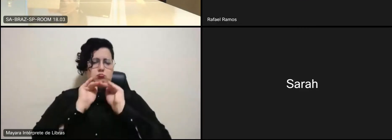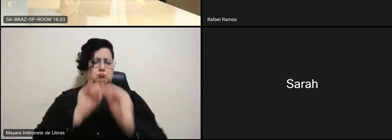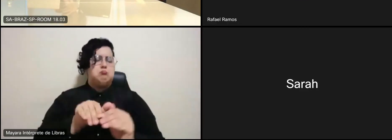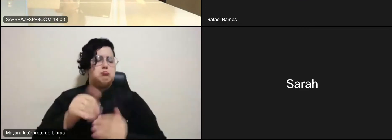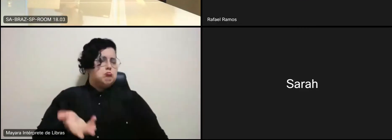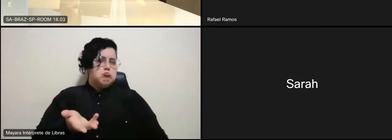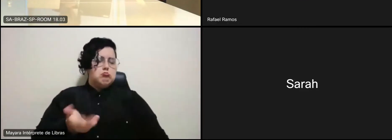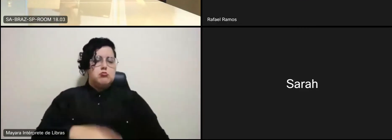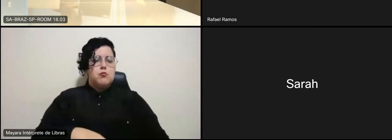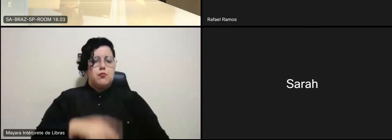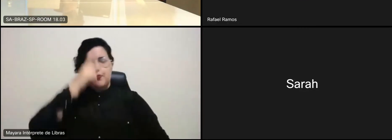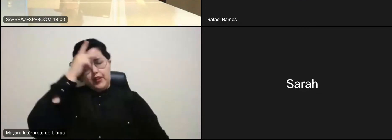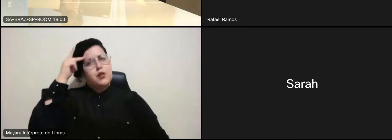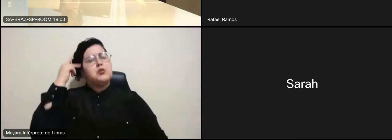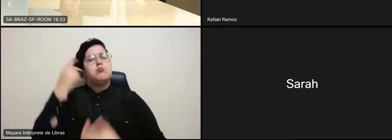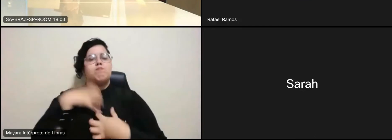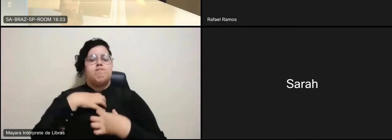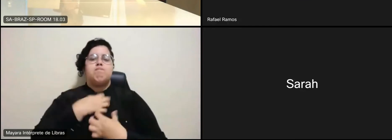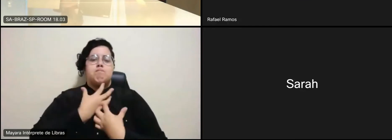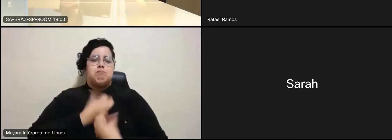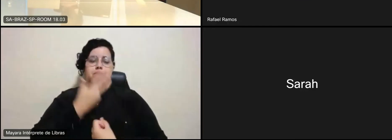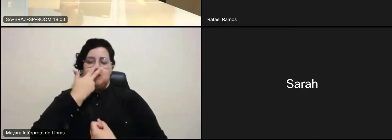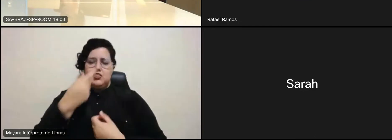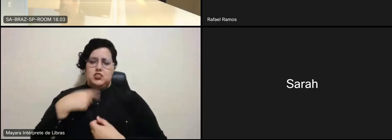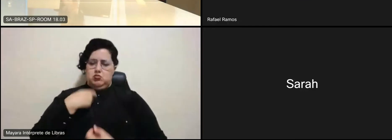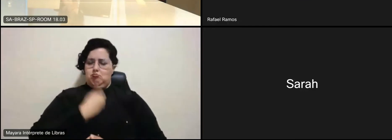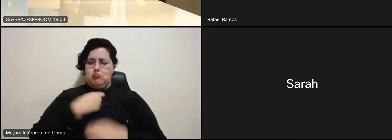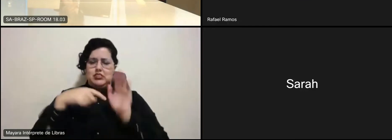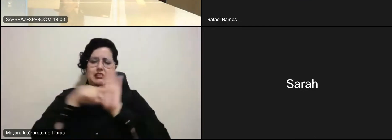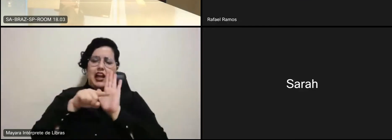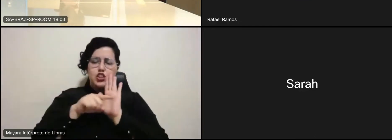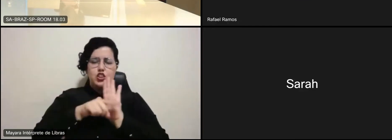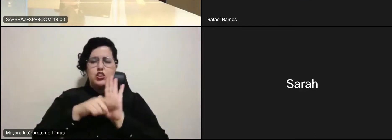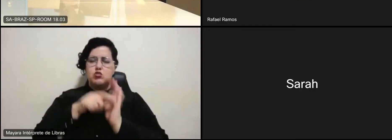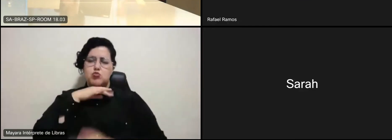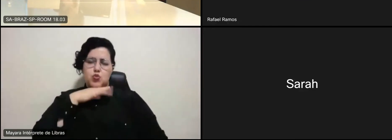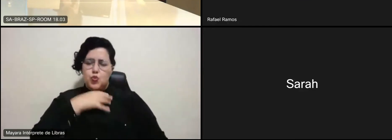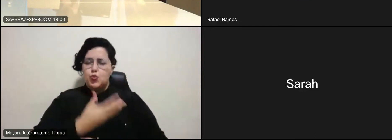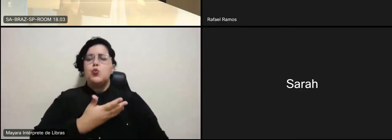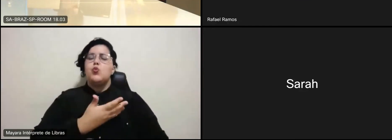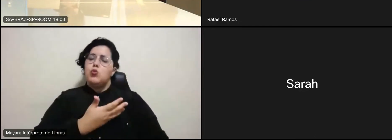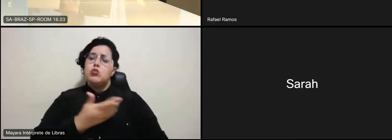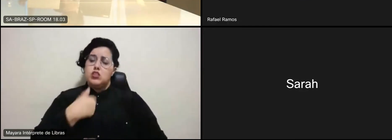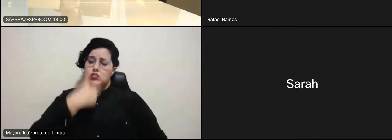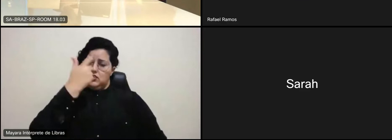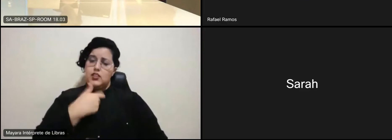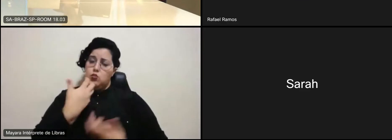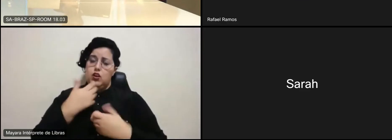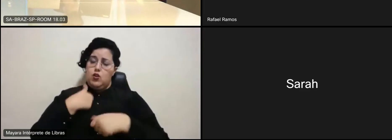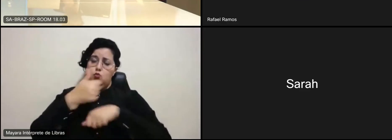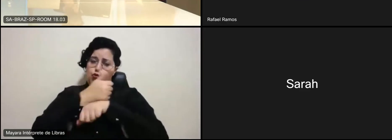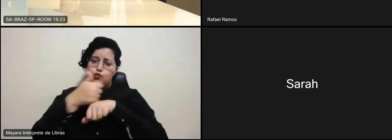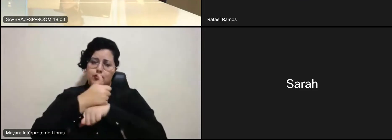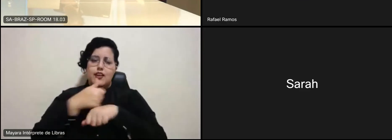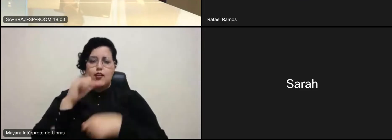sabe? Isso atinge a gente de uma forma tão negativa, né, que até impede que a gente possa ser um profissional melhor e desenvolver a nossa, né,